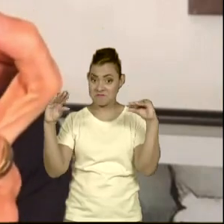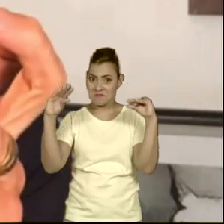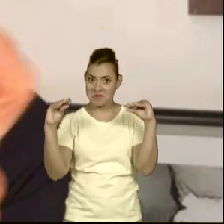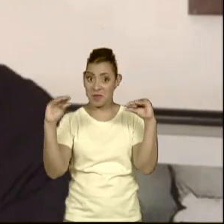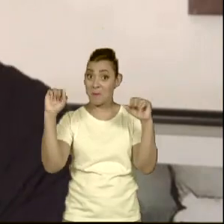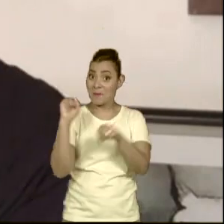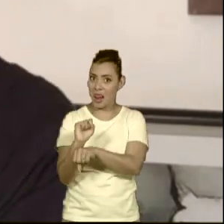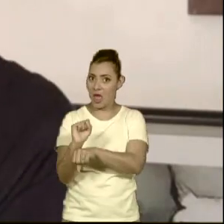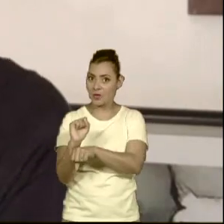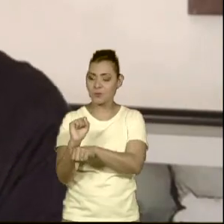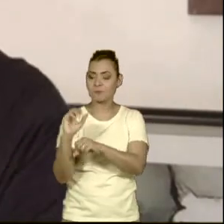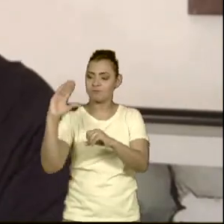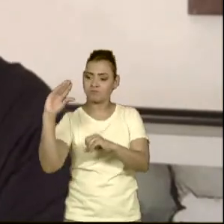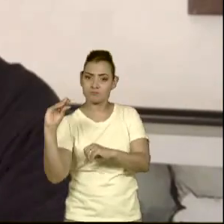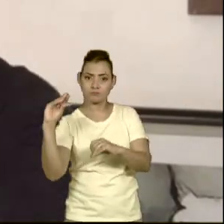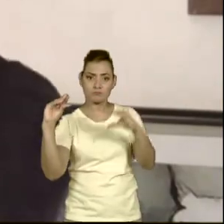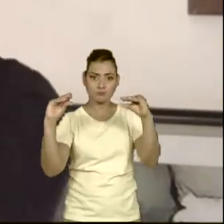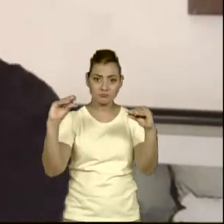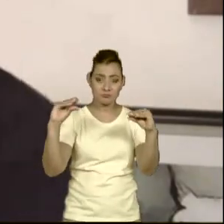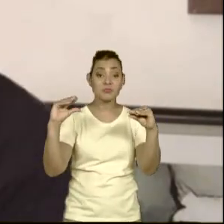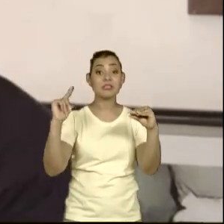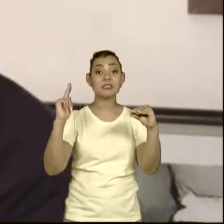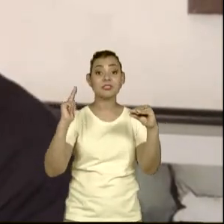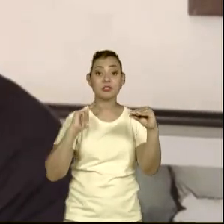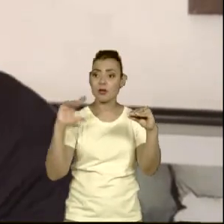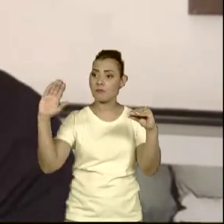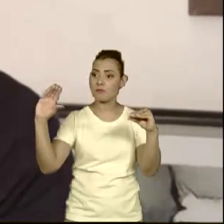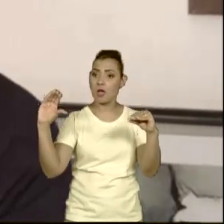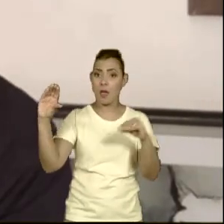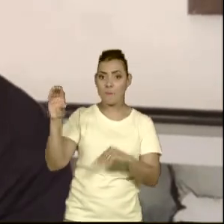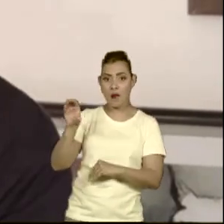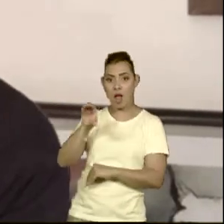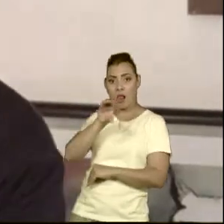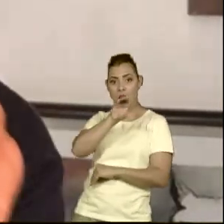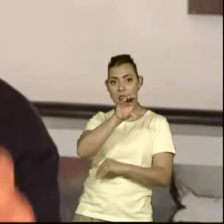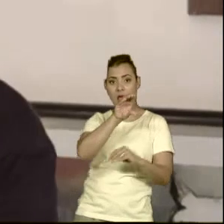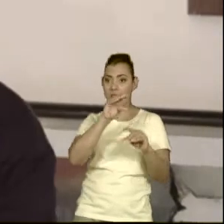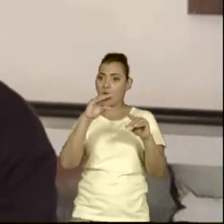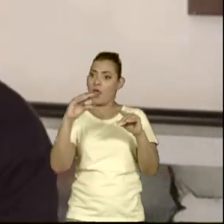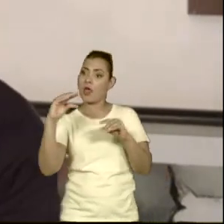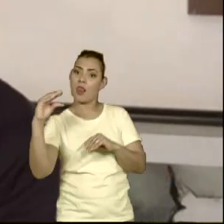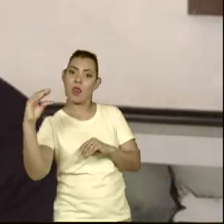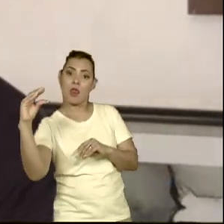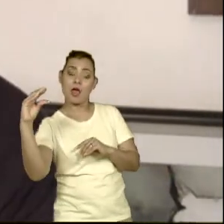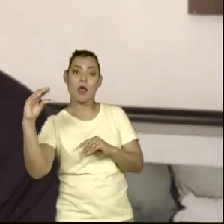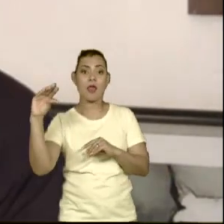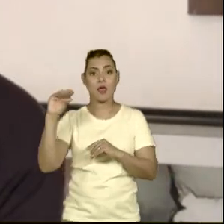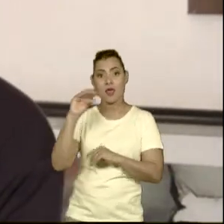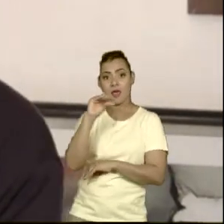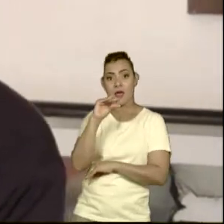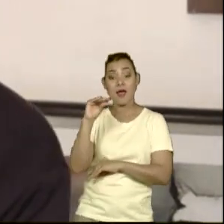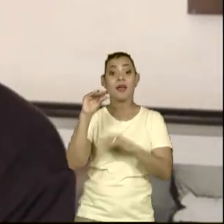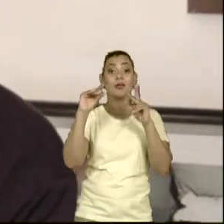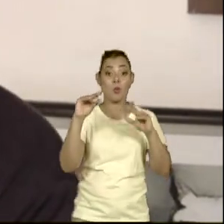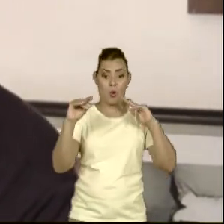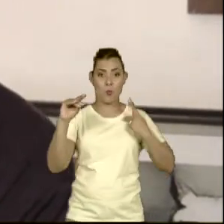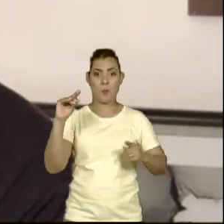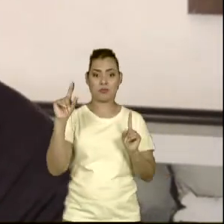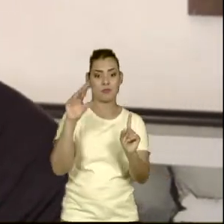queria o boneco parado, abriam corredores para a gente ter esse boneco andando ao lado dos atores humanos, tá? Então,